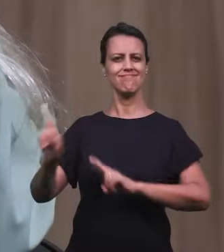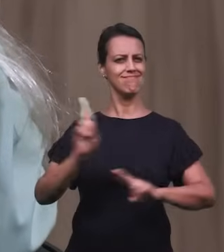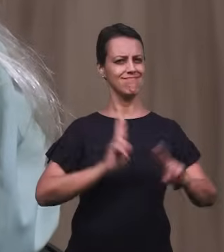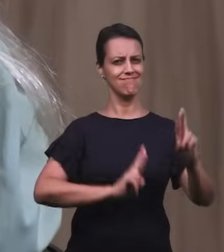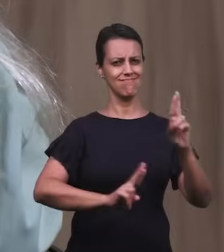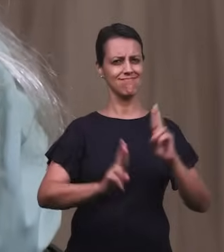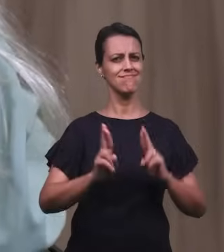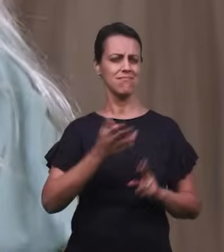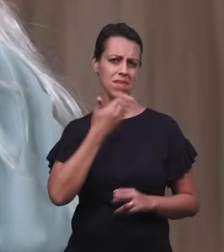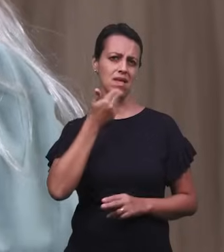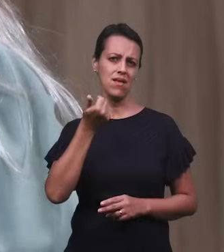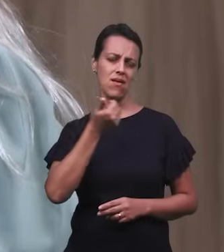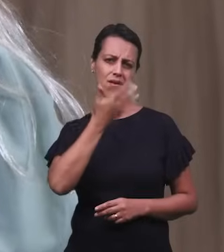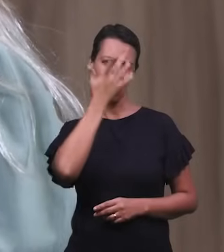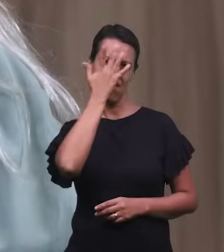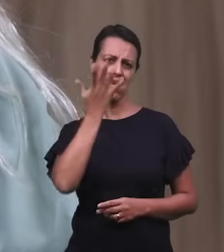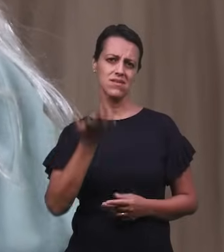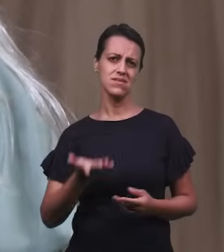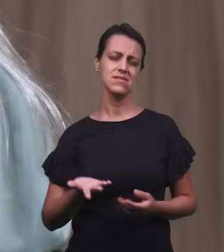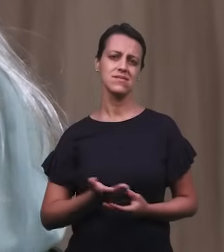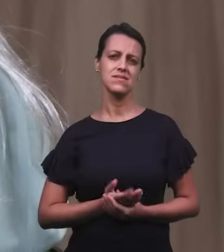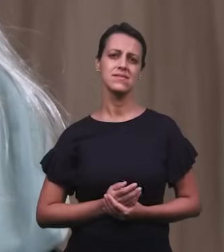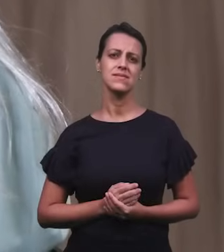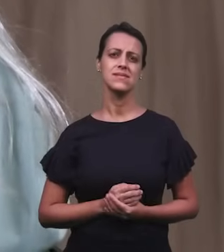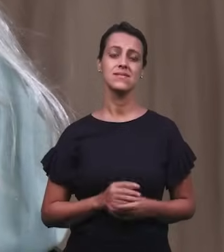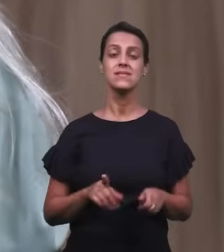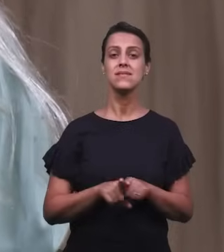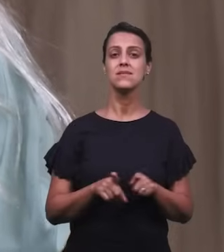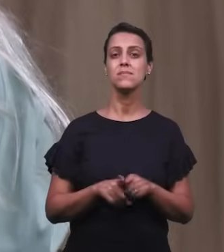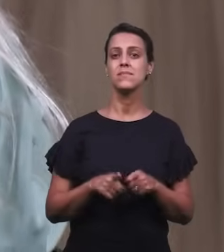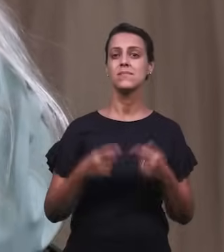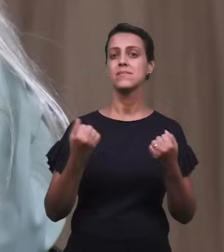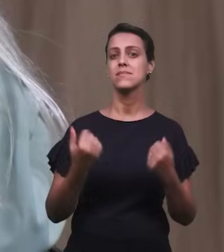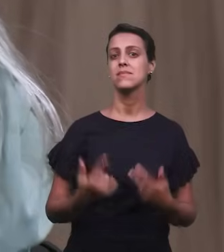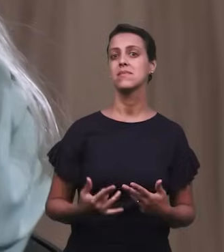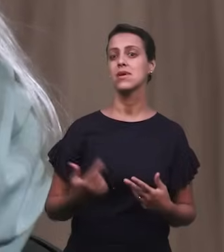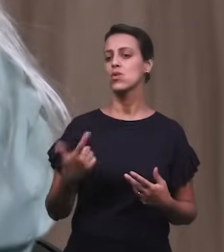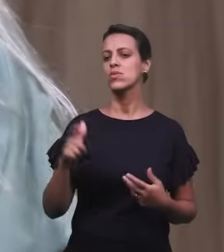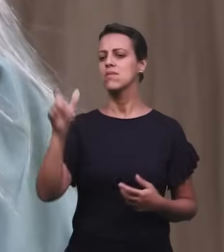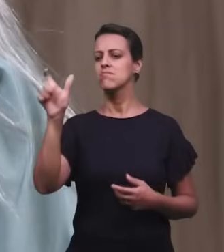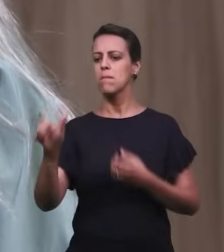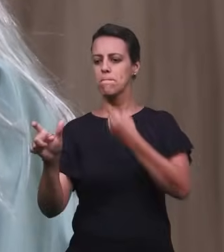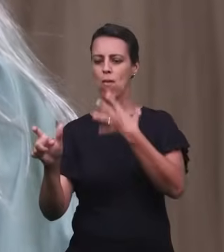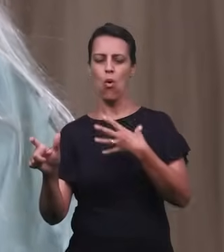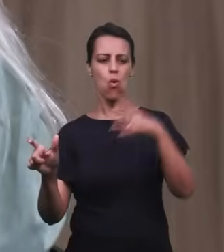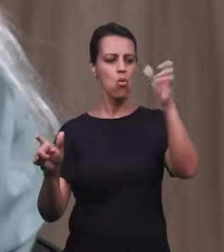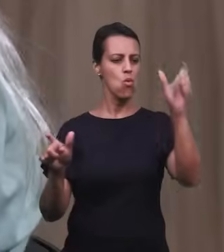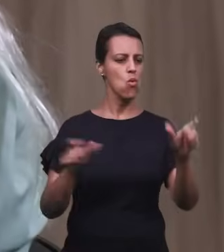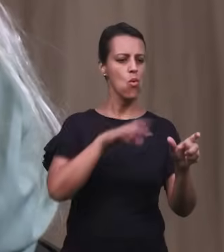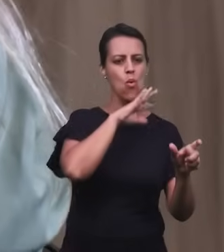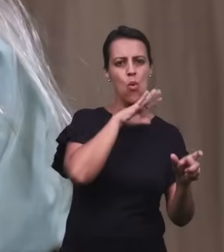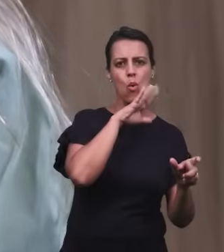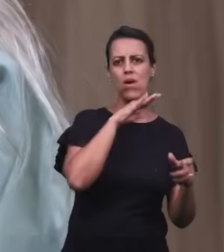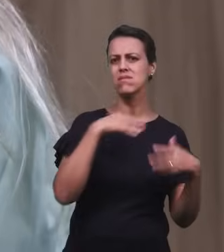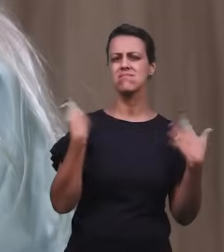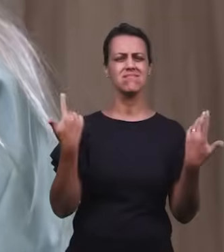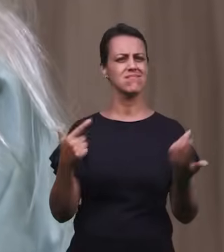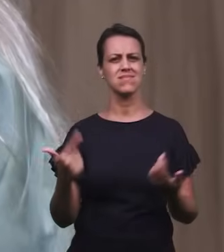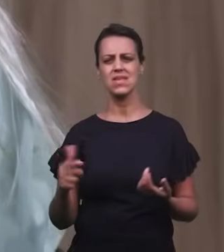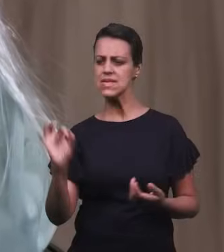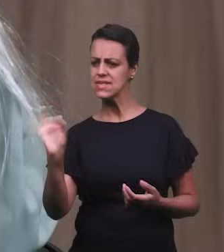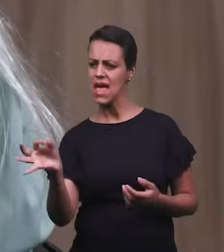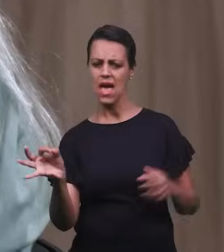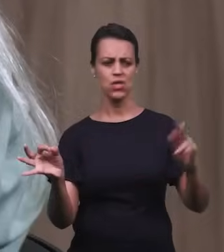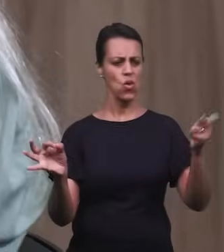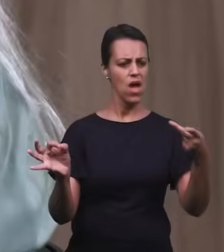nossos relacionamentos, né? É importante destacar que não existe um temperamento bom ou ruim. Não existe um temperamento certo ou